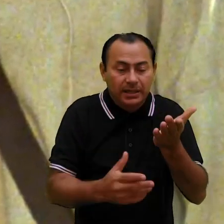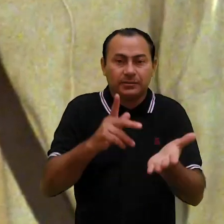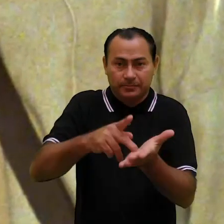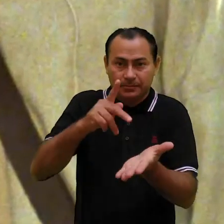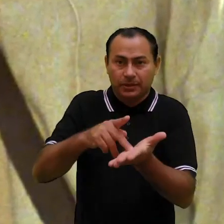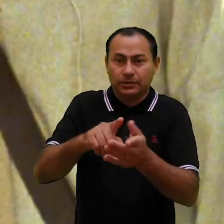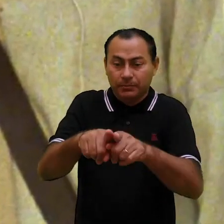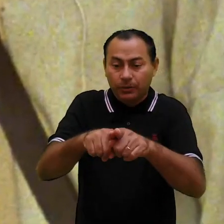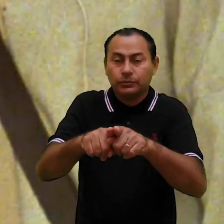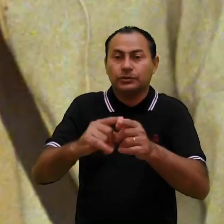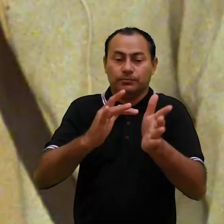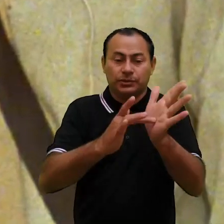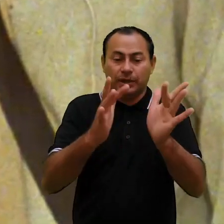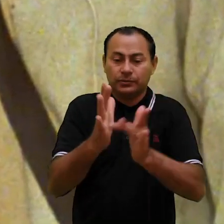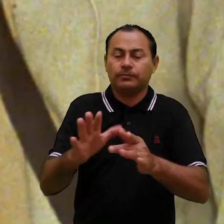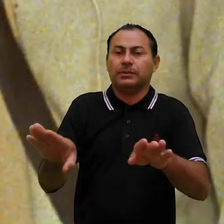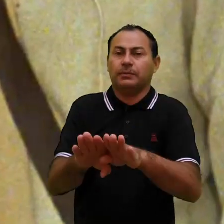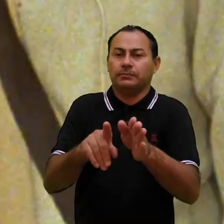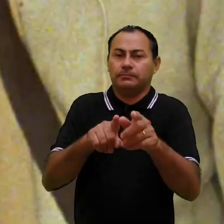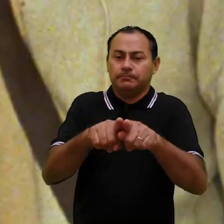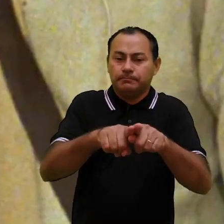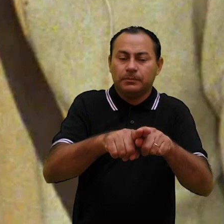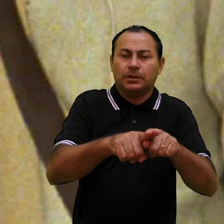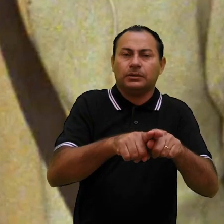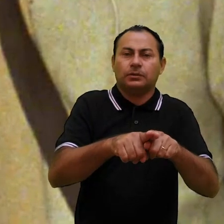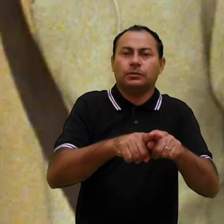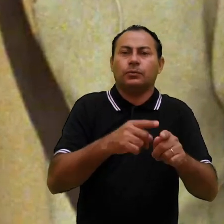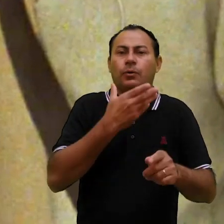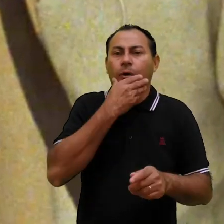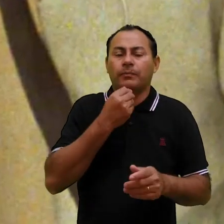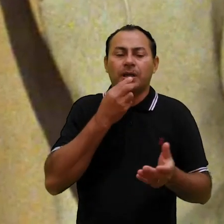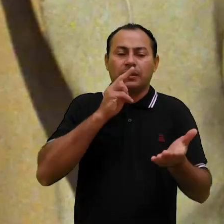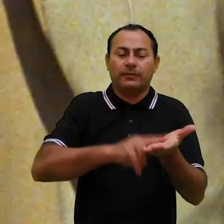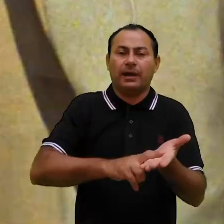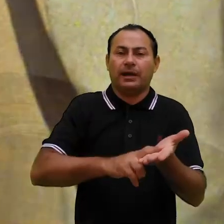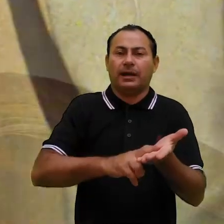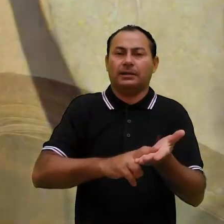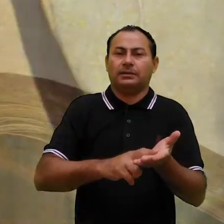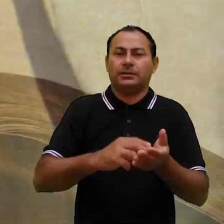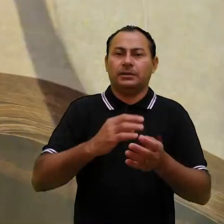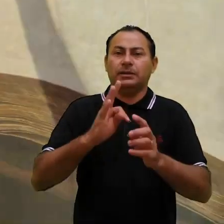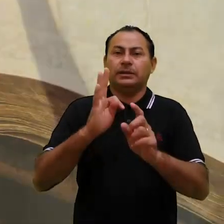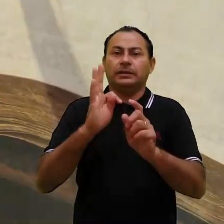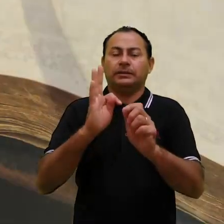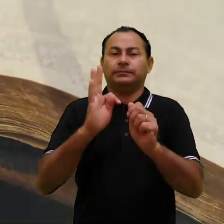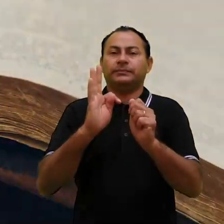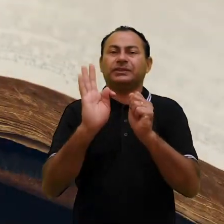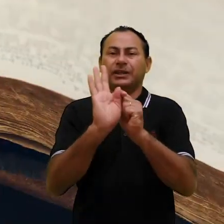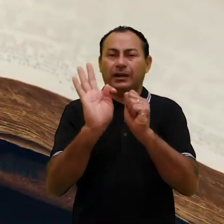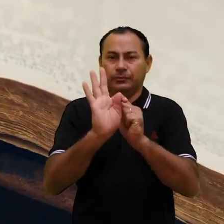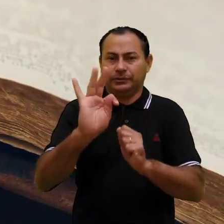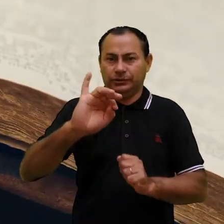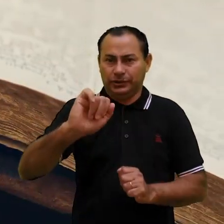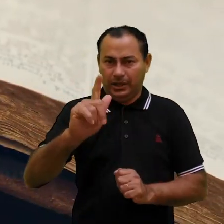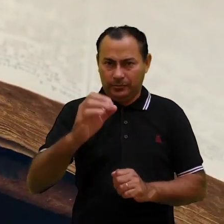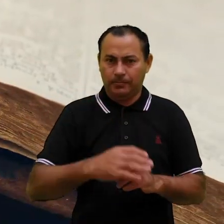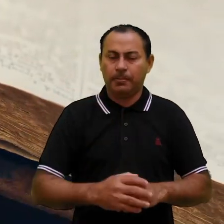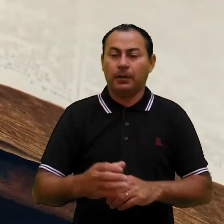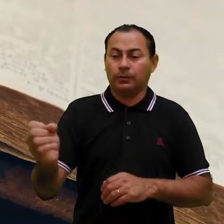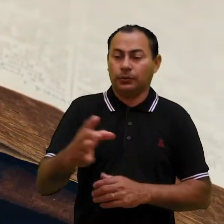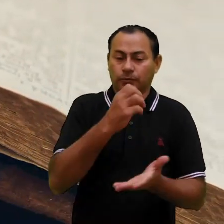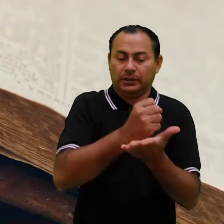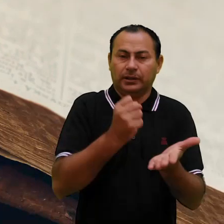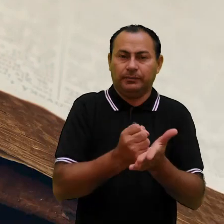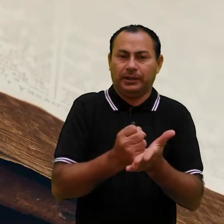Jesus e também era irmão do homem que escreveu a Epístola de Tiago. No Novo Testamento, no Evangelho